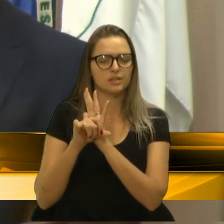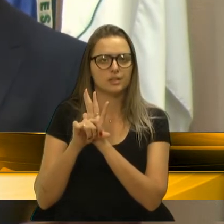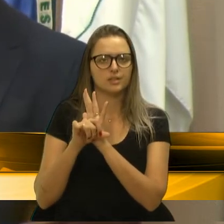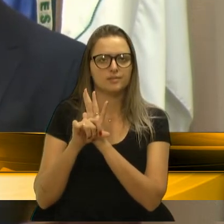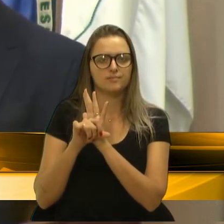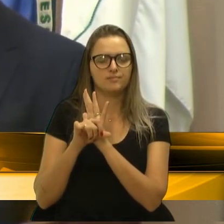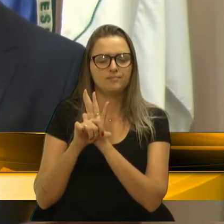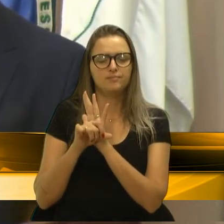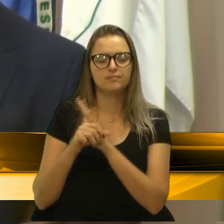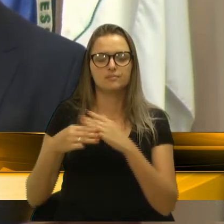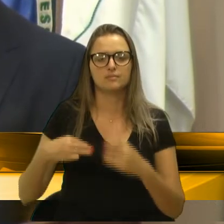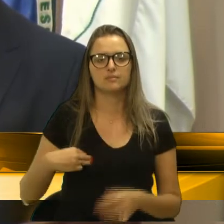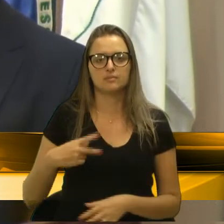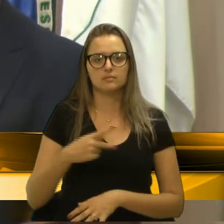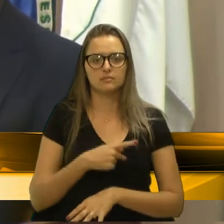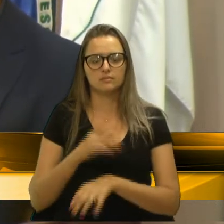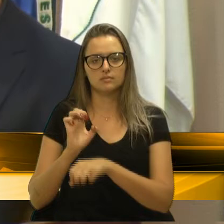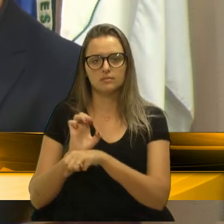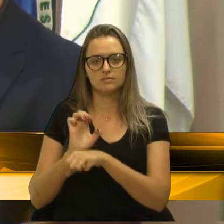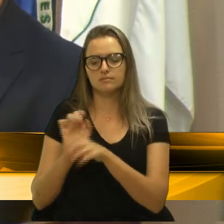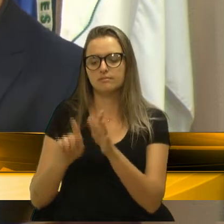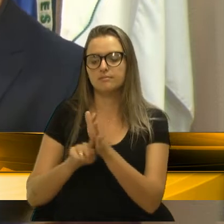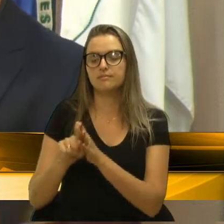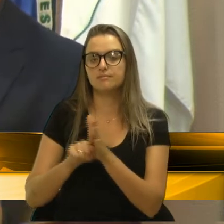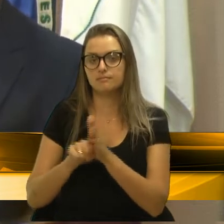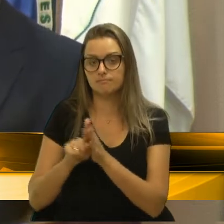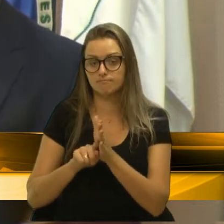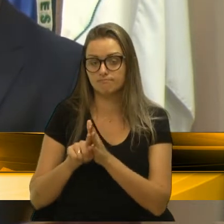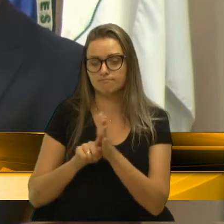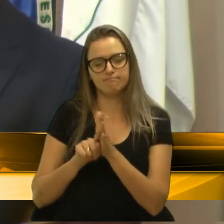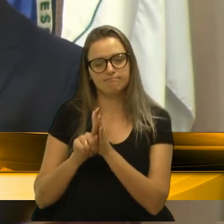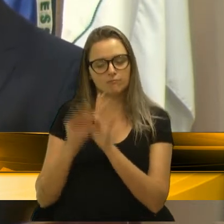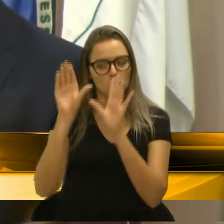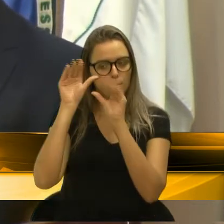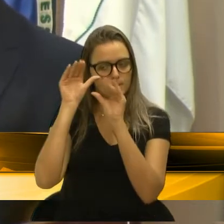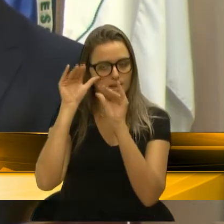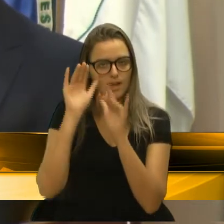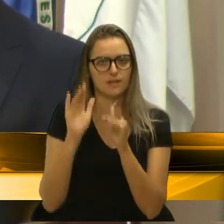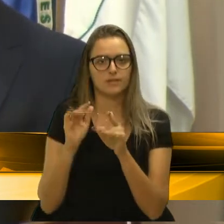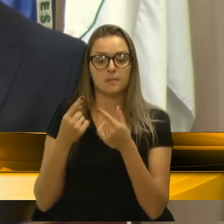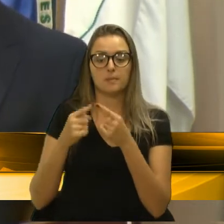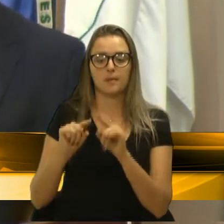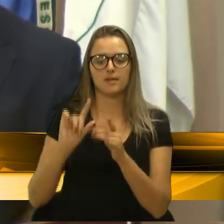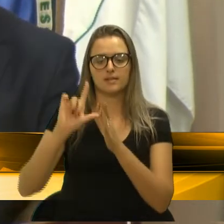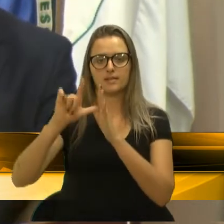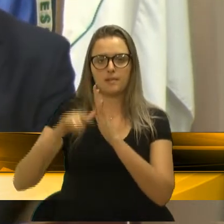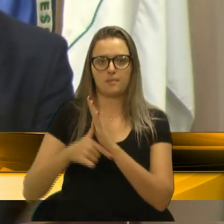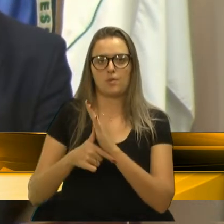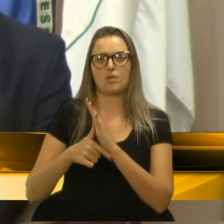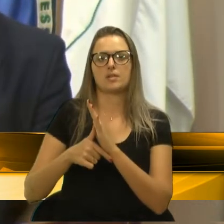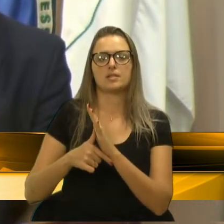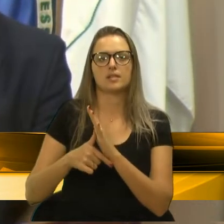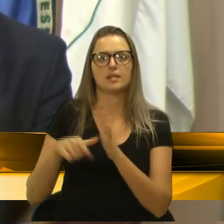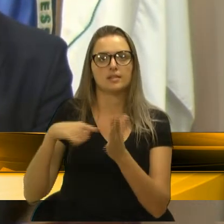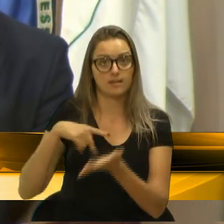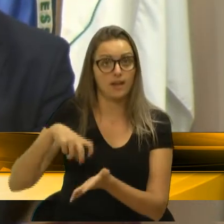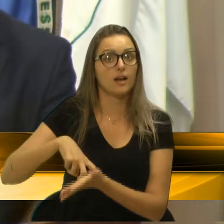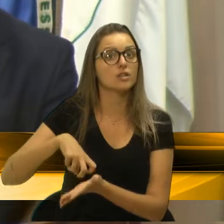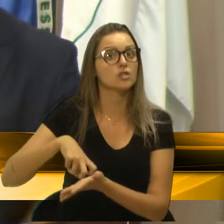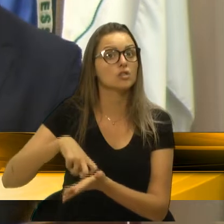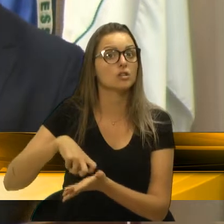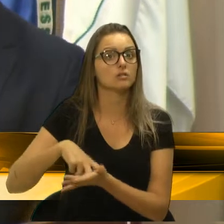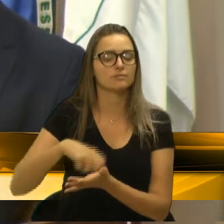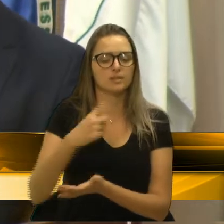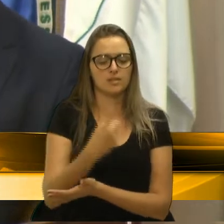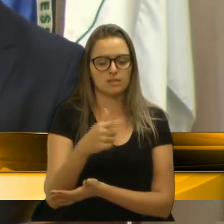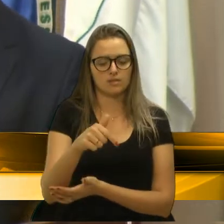Então, que o Ministério Público Estadual investigue, apure, ouça, mas puna, porque R$174 mil não pode